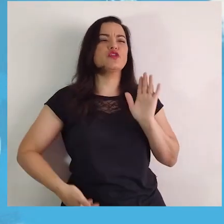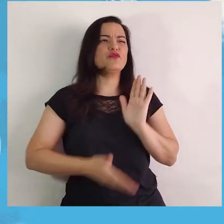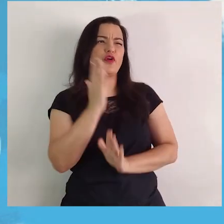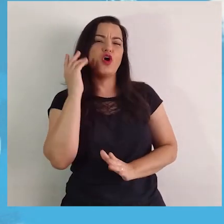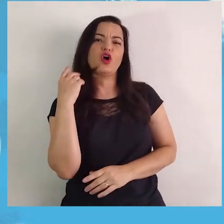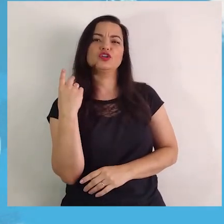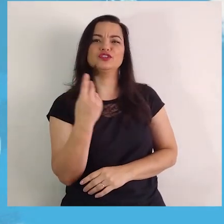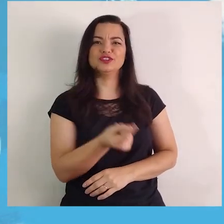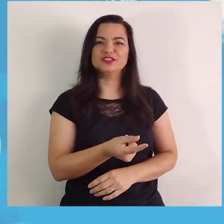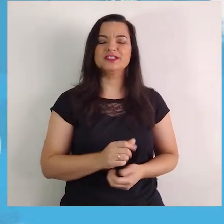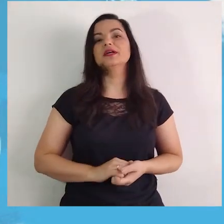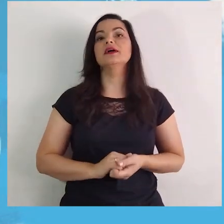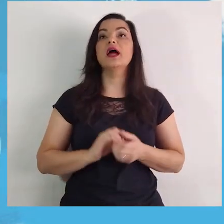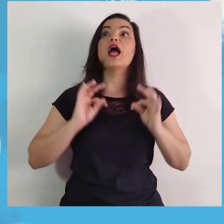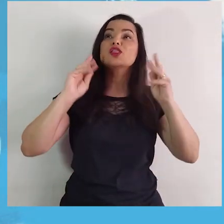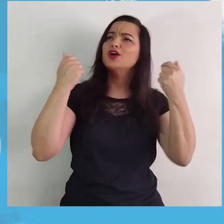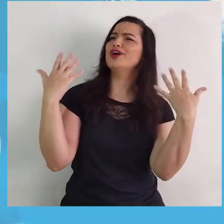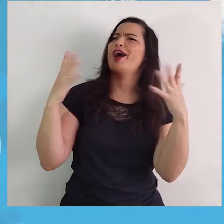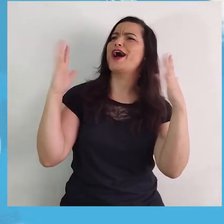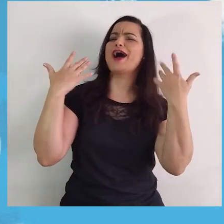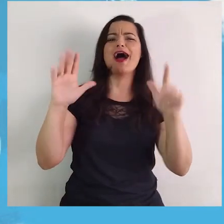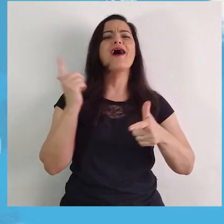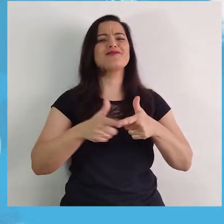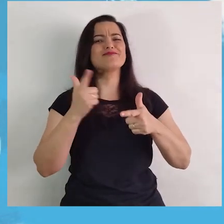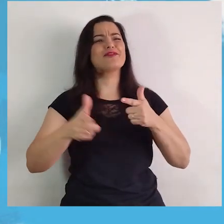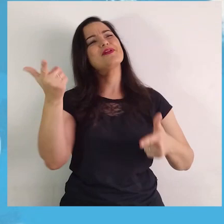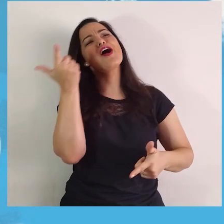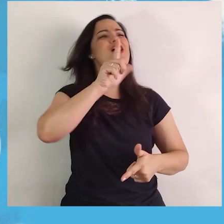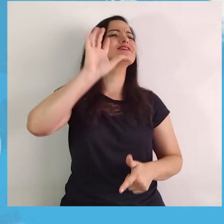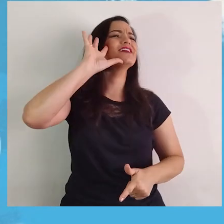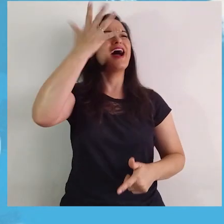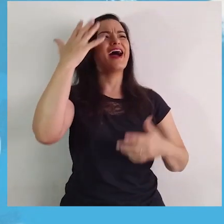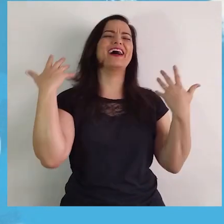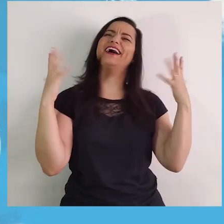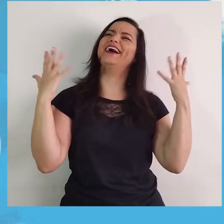bateram palmas. O problema estava resolvido.